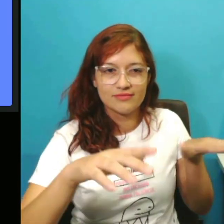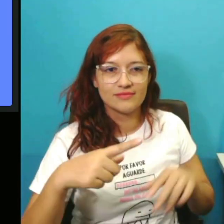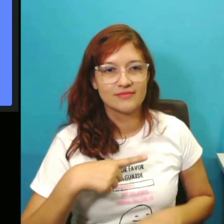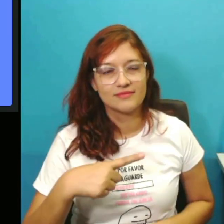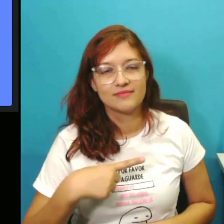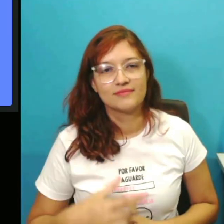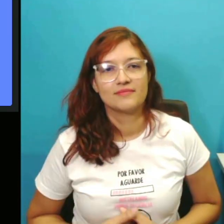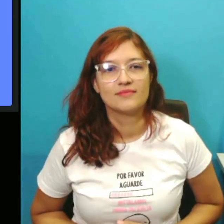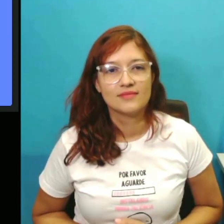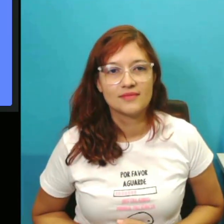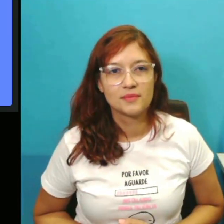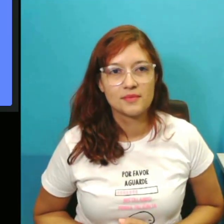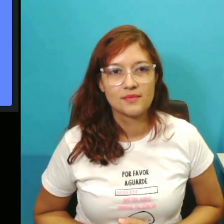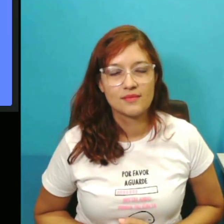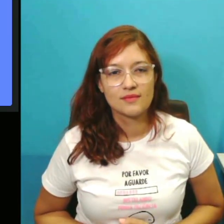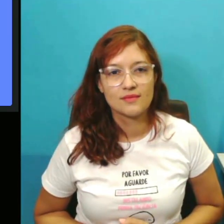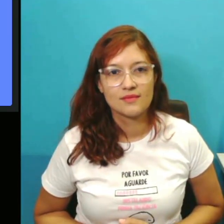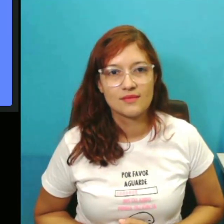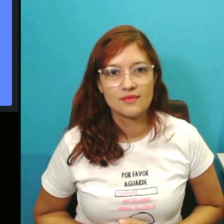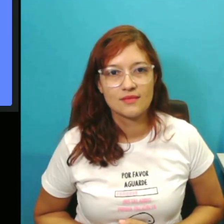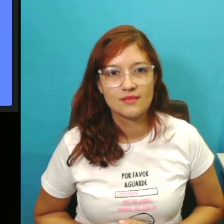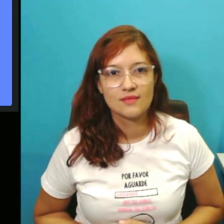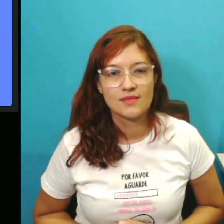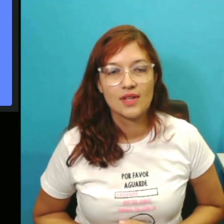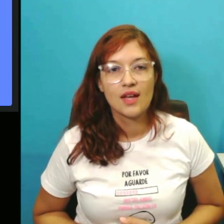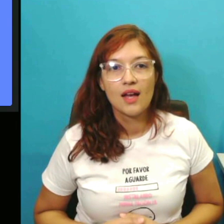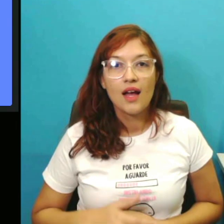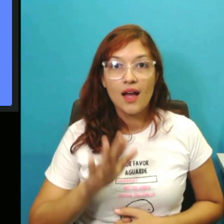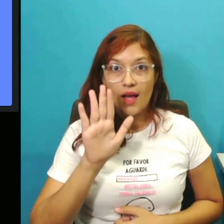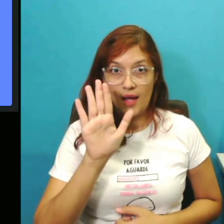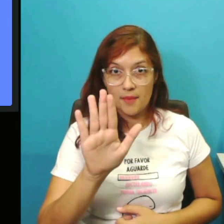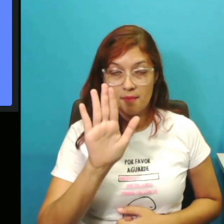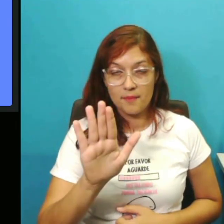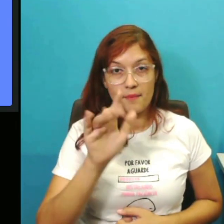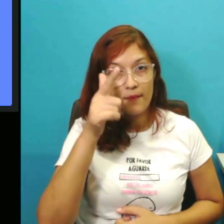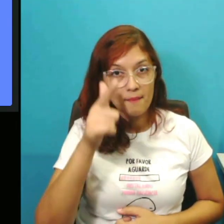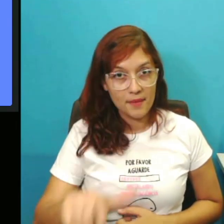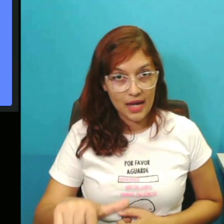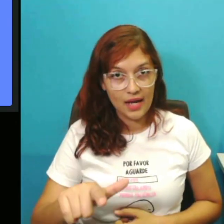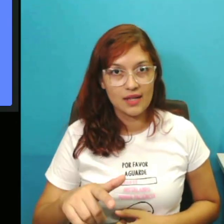Então, é possível ver as ondas.